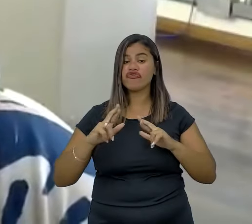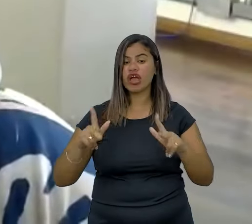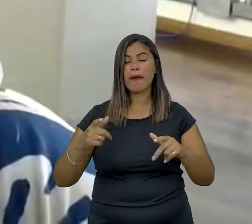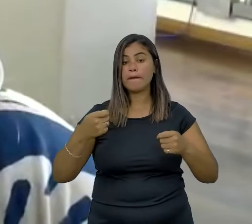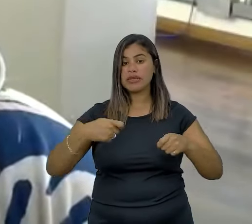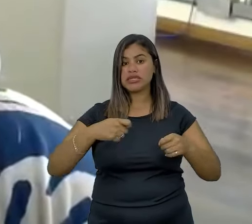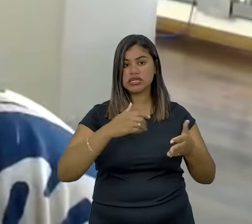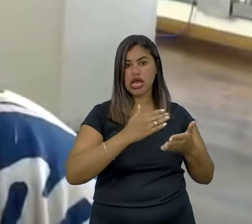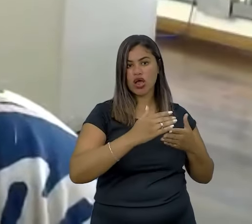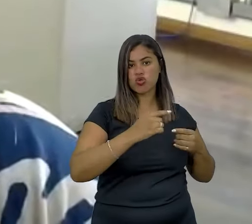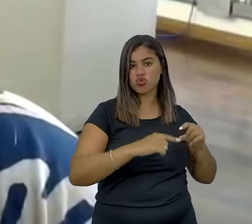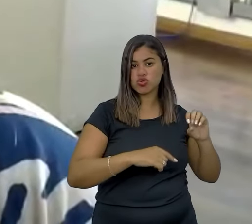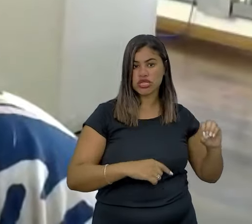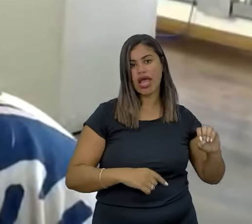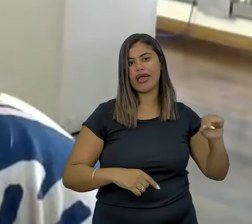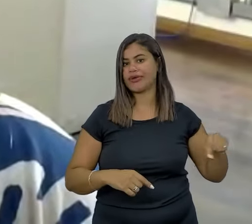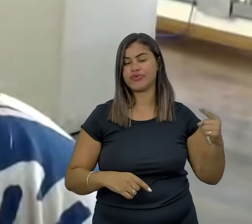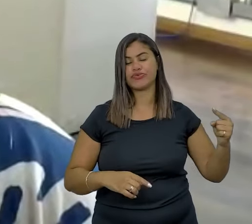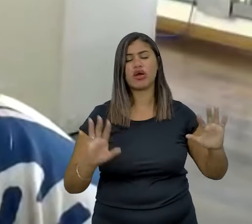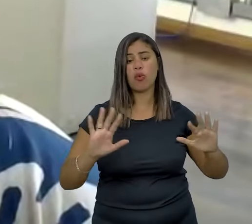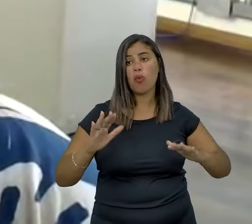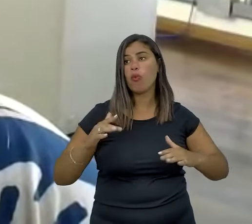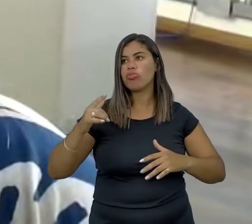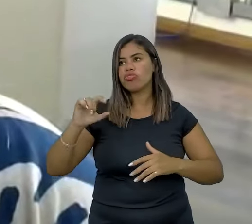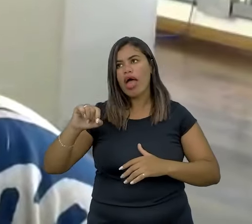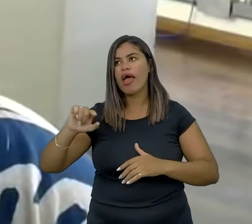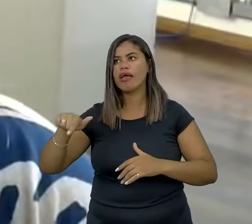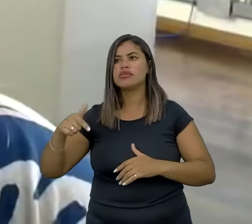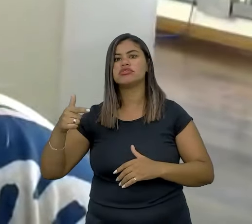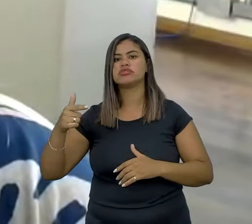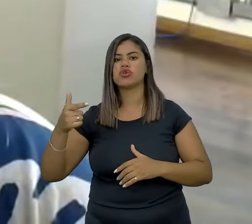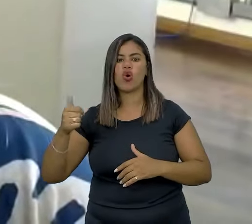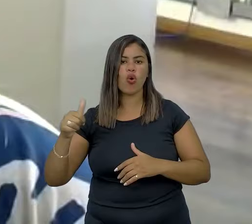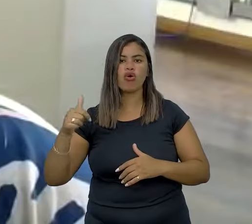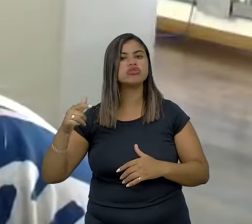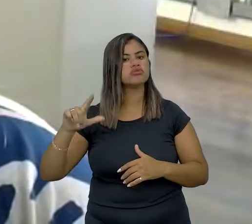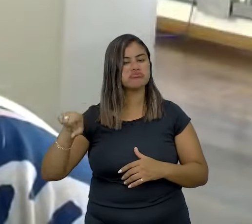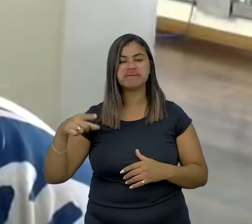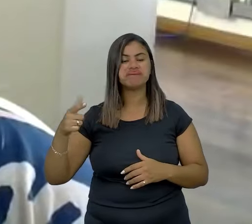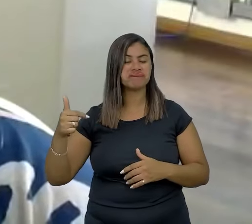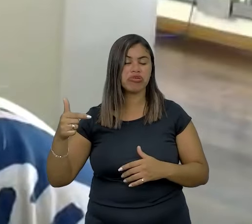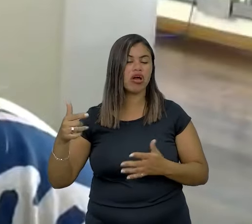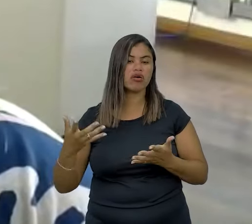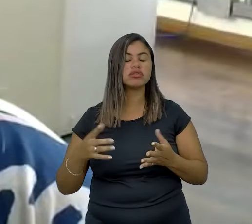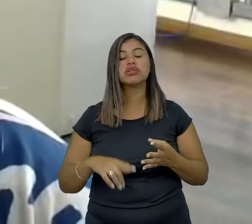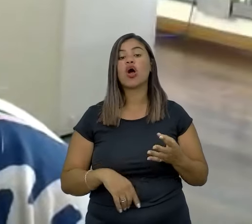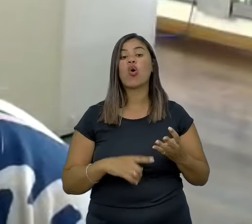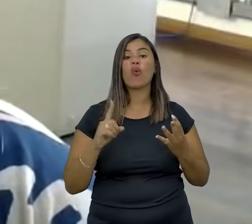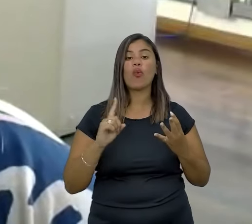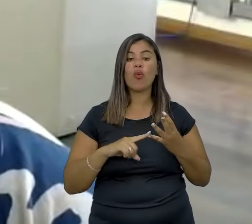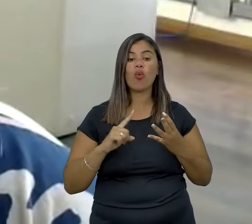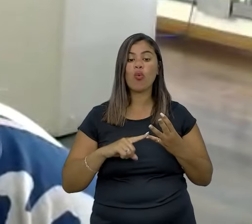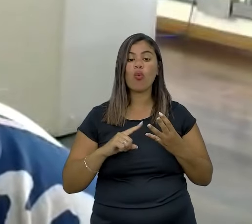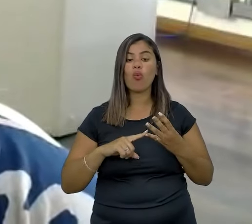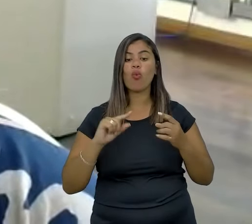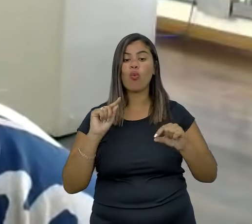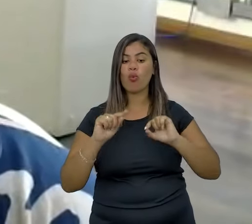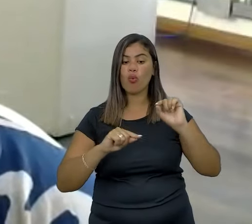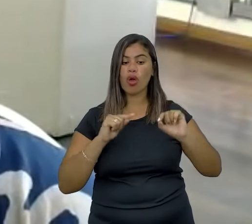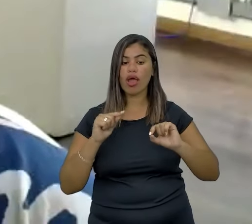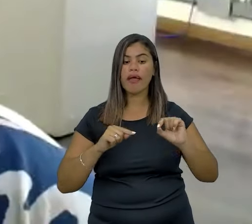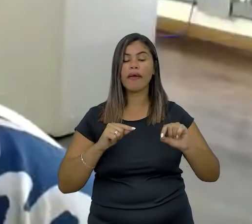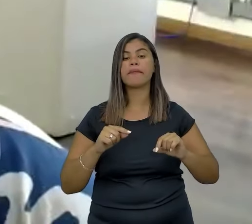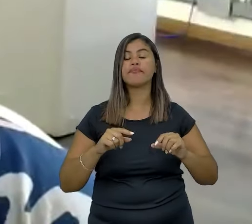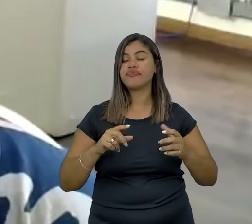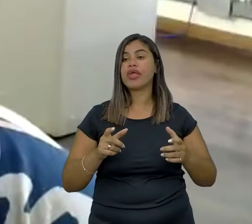né? E o nível 4, as palavras começam a ser abstraídas, tornando ali unidades de